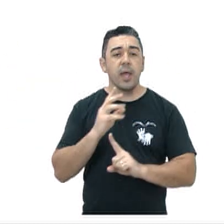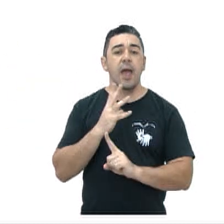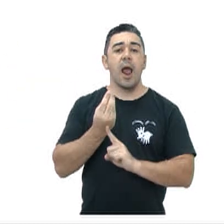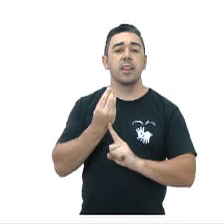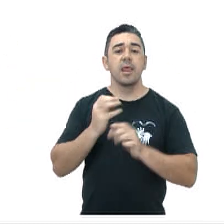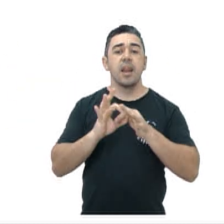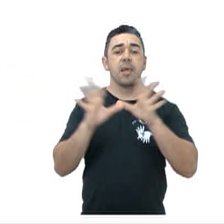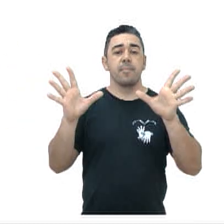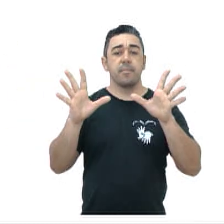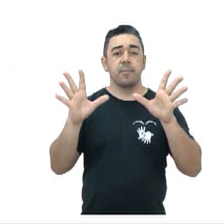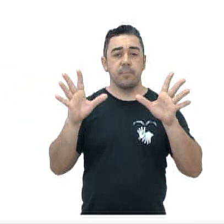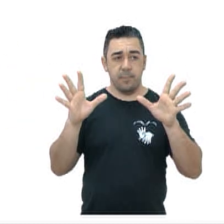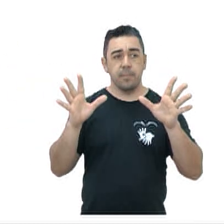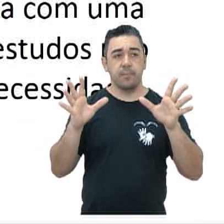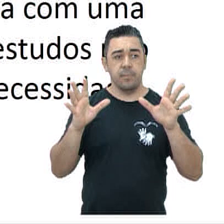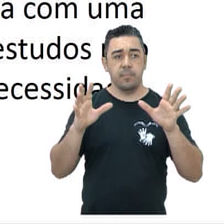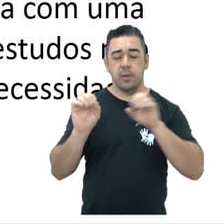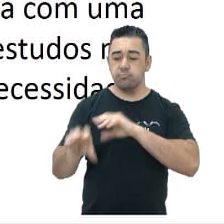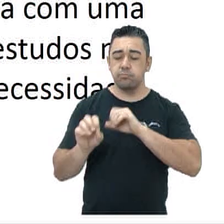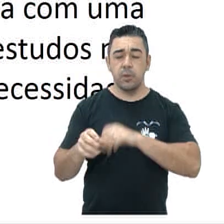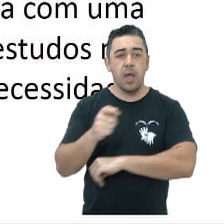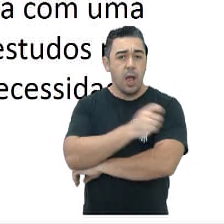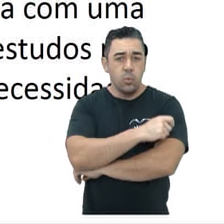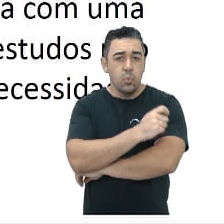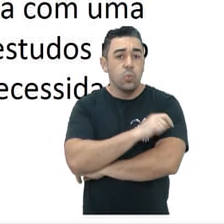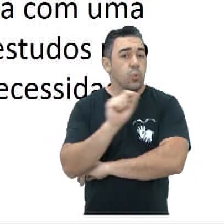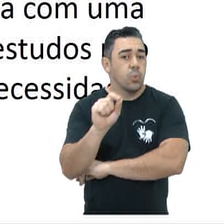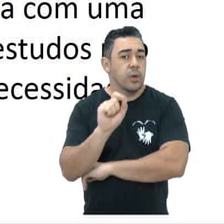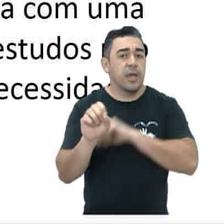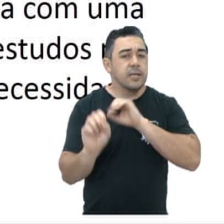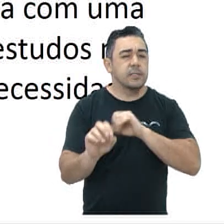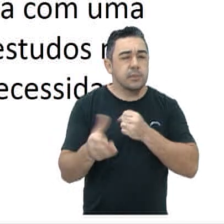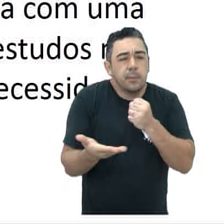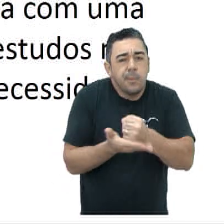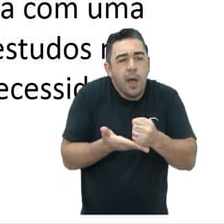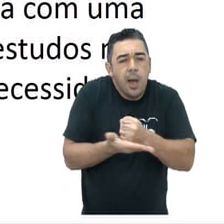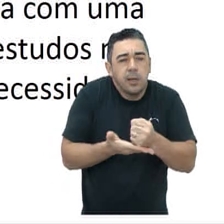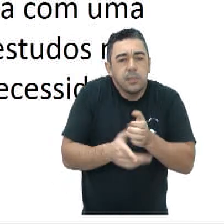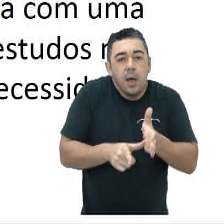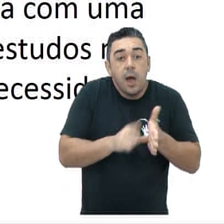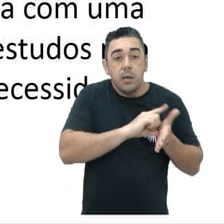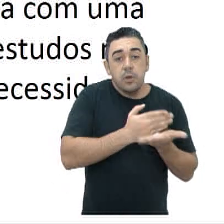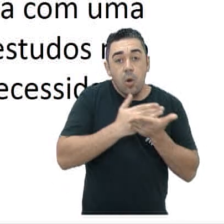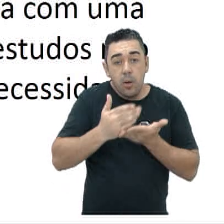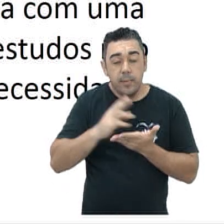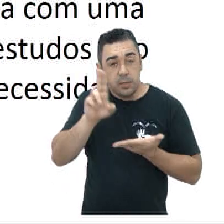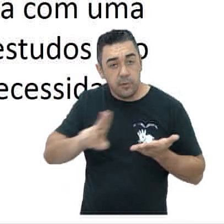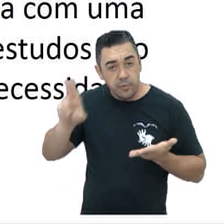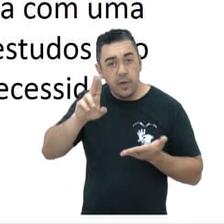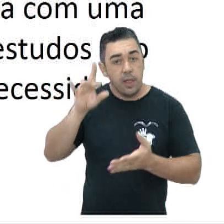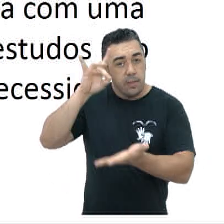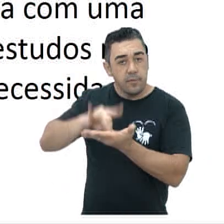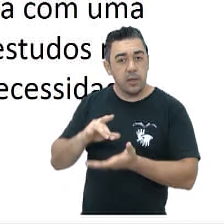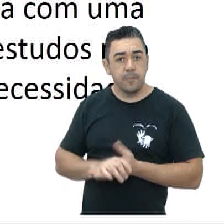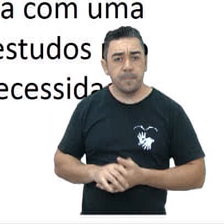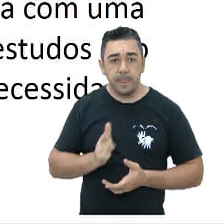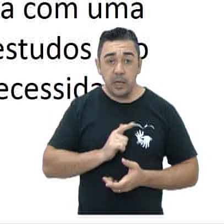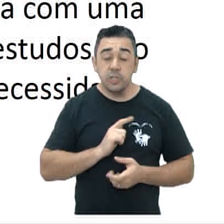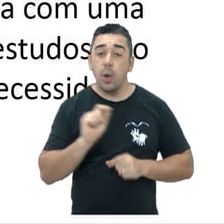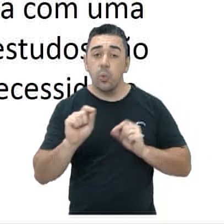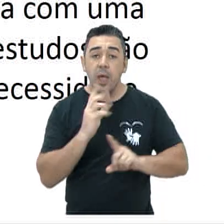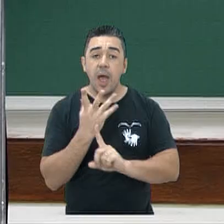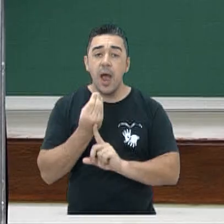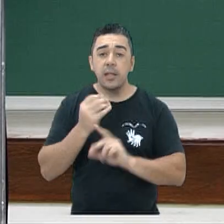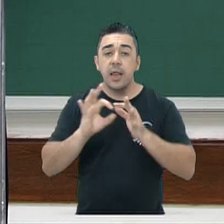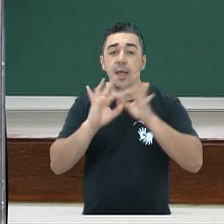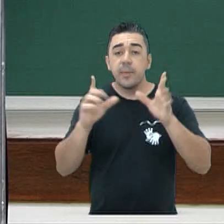liberais, né, para os alunos, que seria um ensino básico antes de você ingressar na universidade de fato. E essas artes